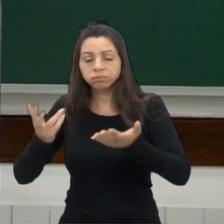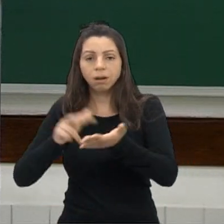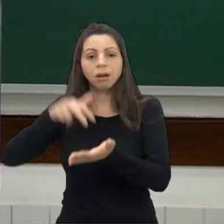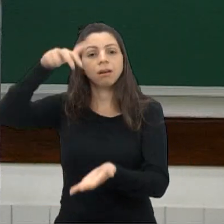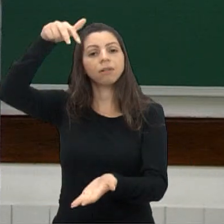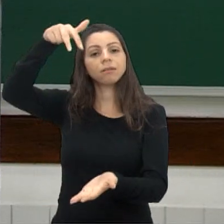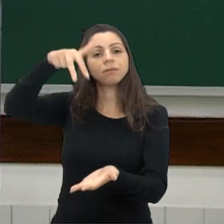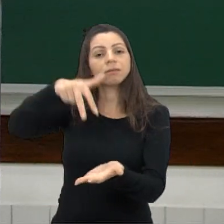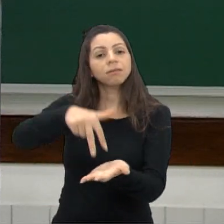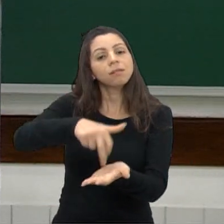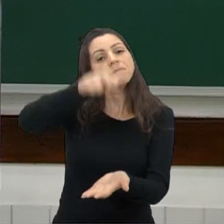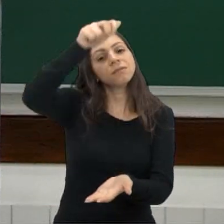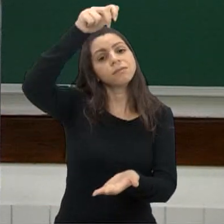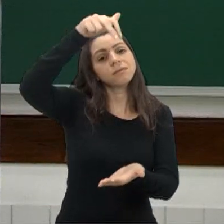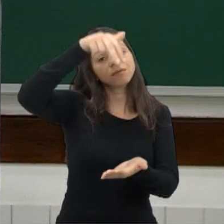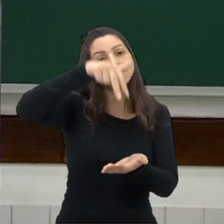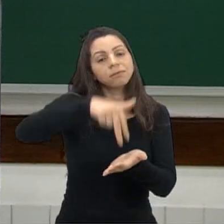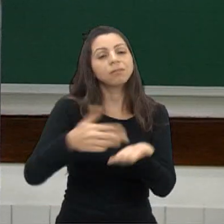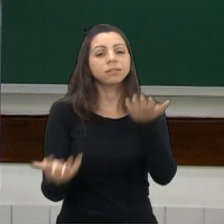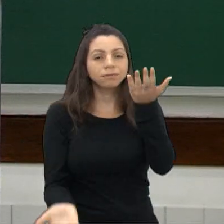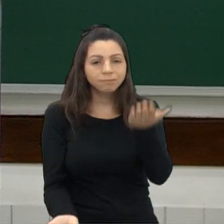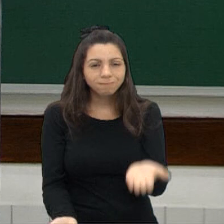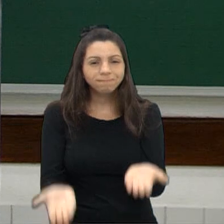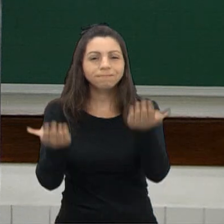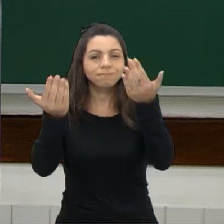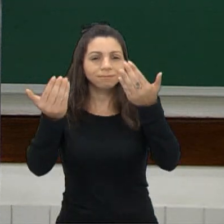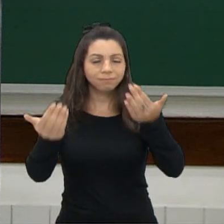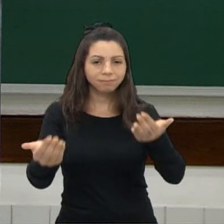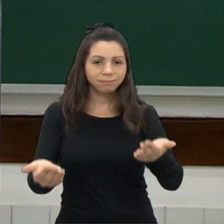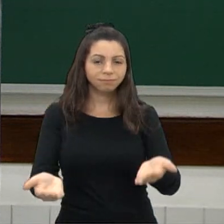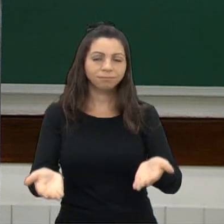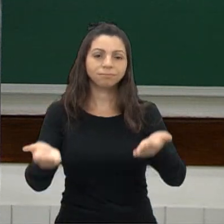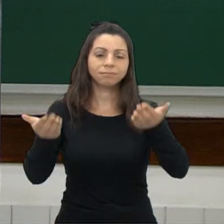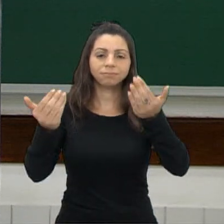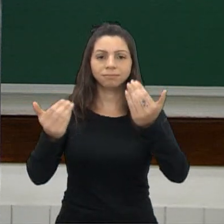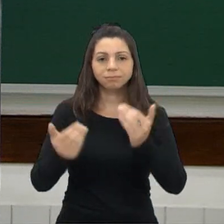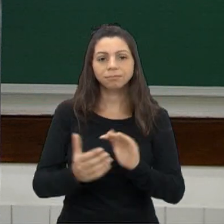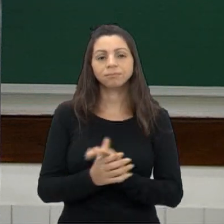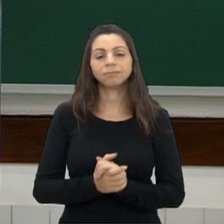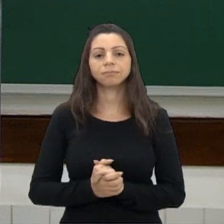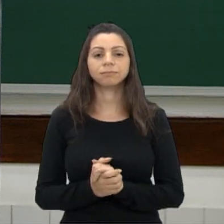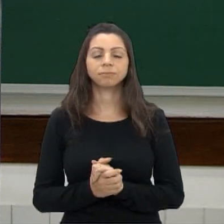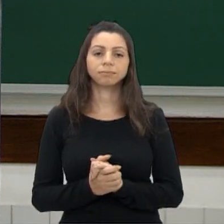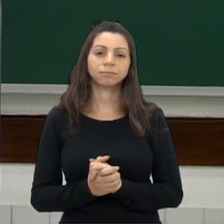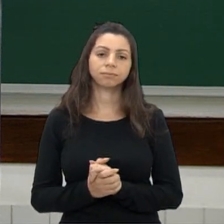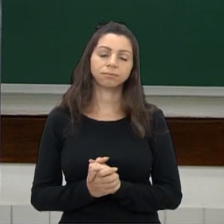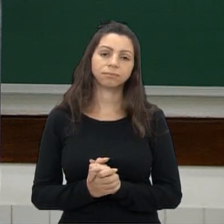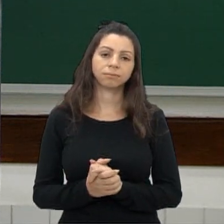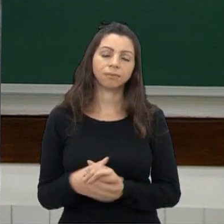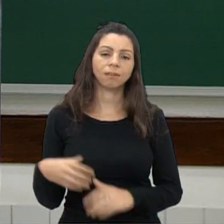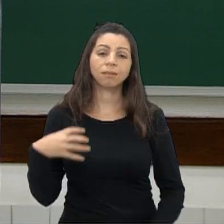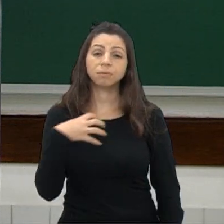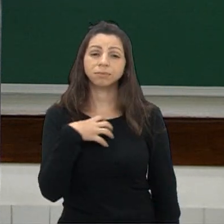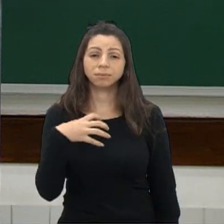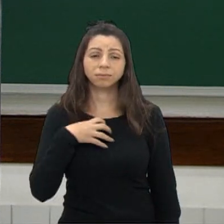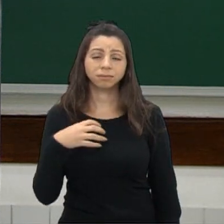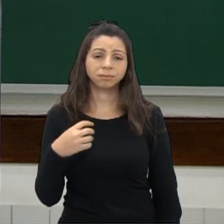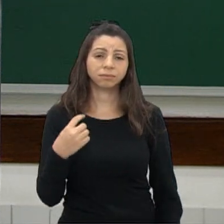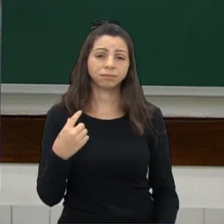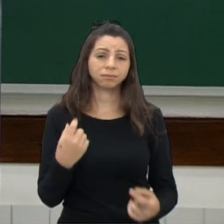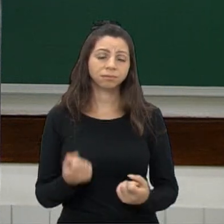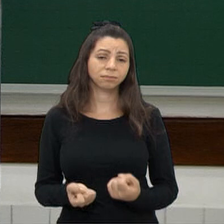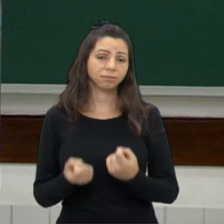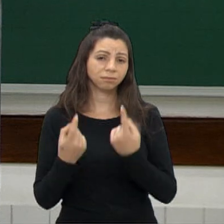sem atmosfera, sem gravidade, certo? Ele ficaria flutuando numa sensação esquisita. Ele está até, de certa